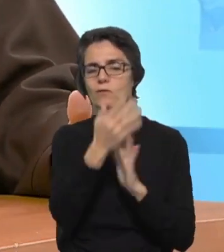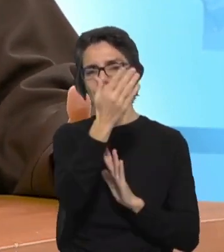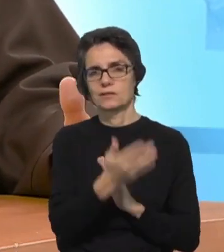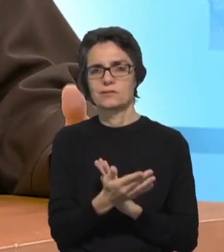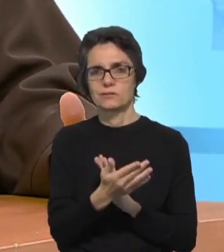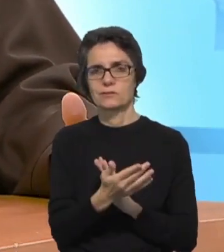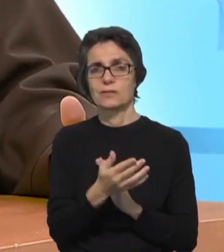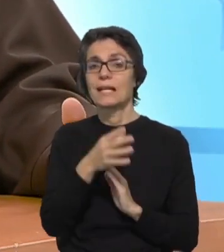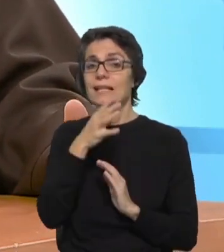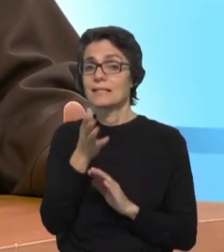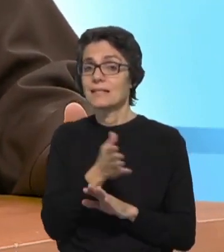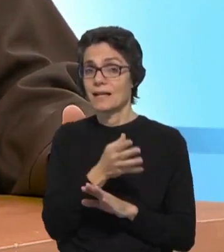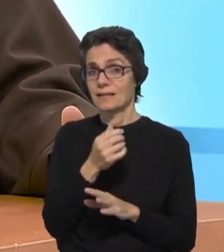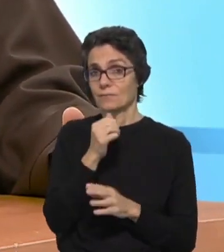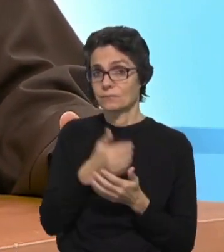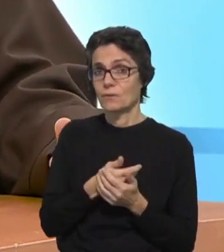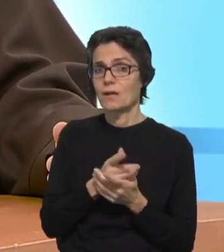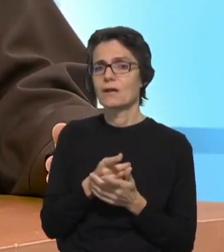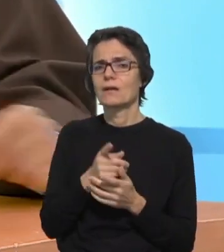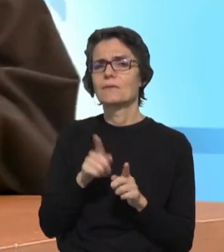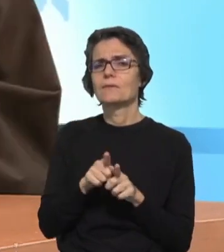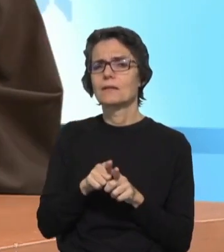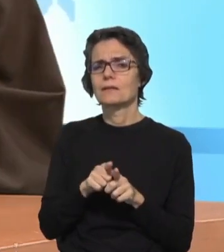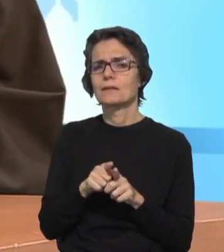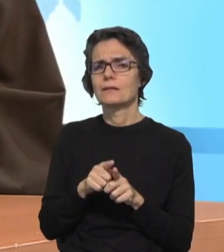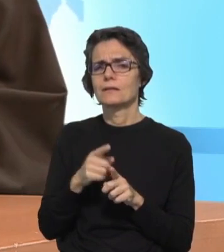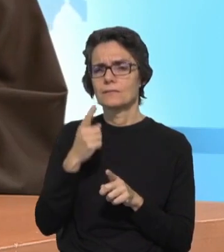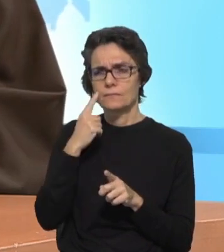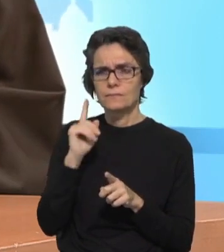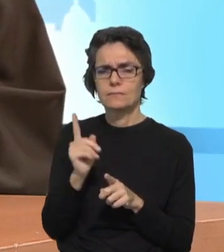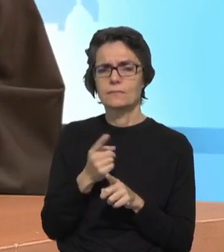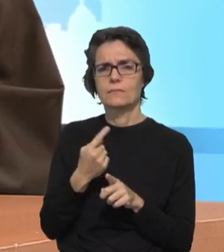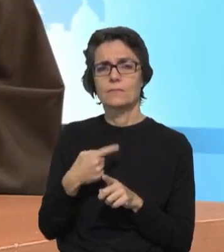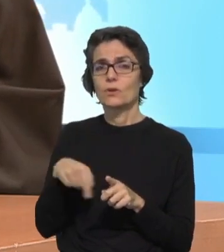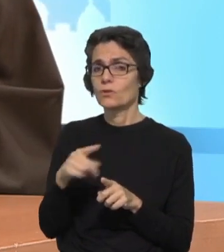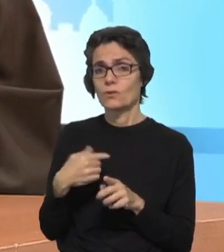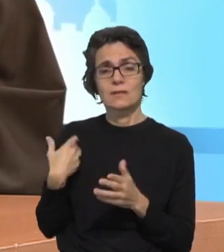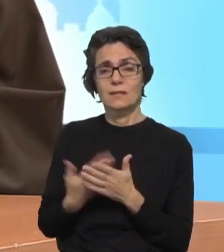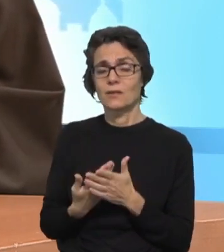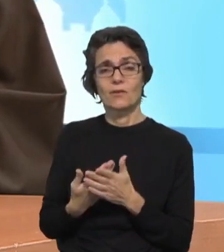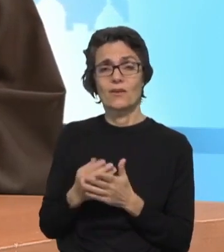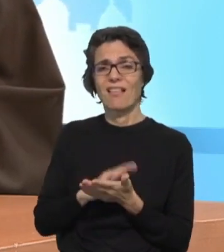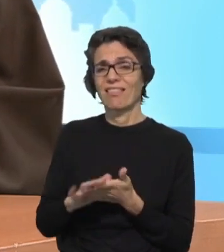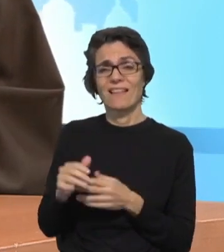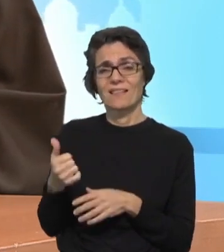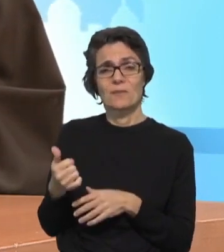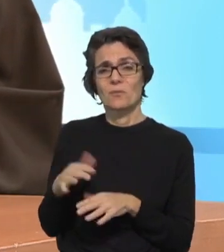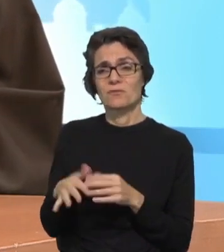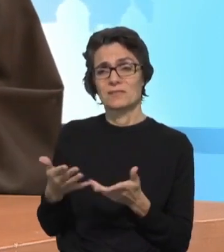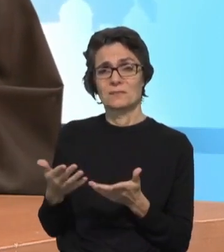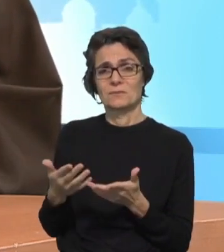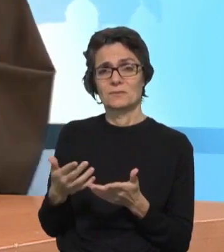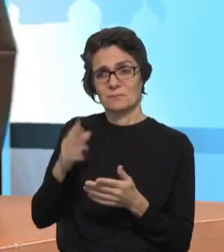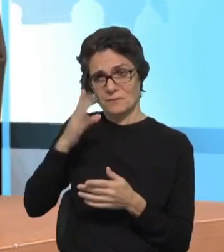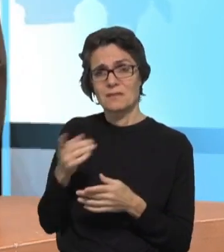frades uma coisa curiosíssima, antes de morrer: irmãos, recomecemos, porque até agora nada fizemos de bom. Muito interessante, esta forma como ele se despede. E depois a bênção,